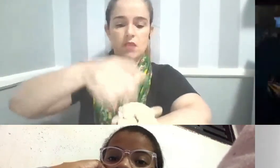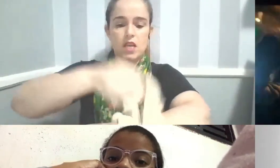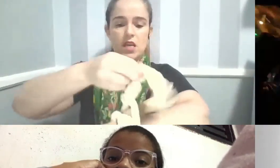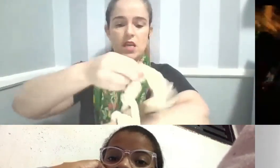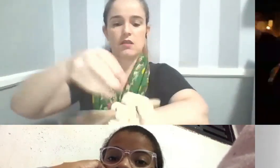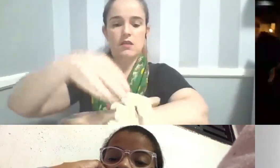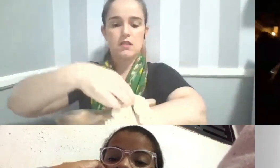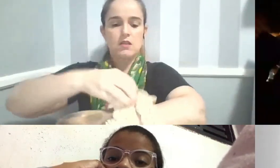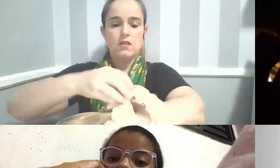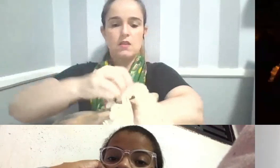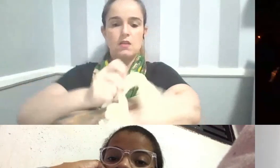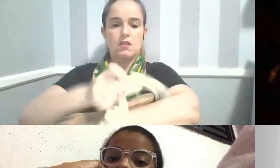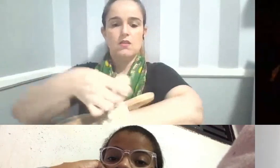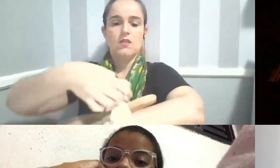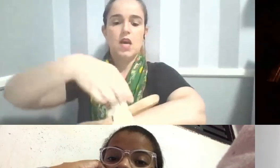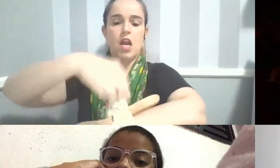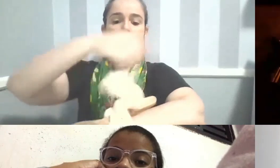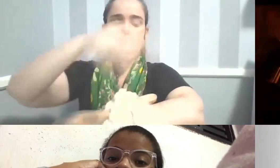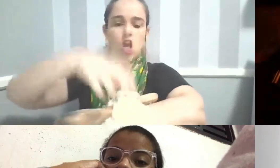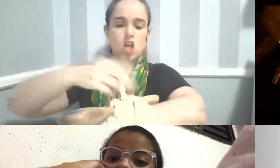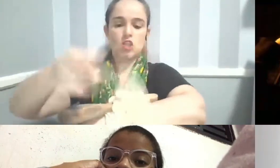Ó, peraí.